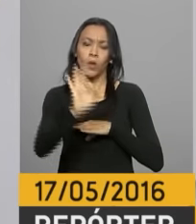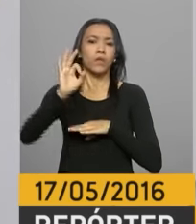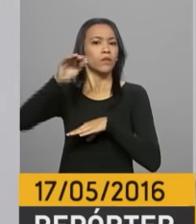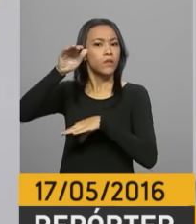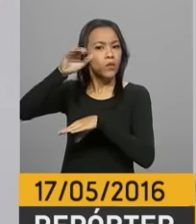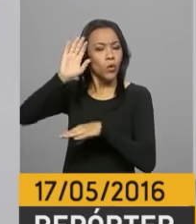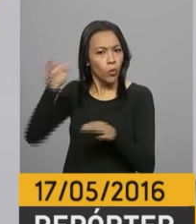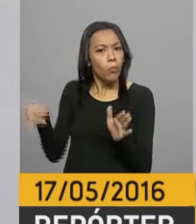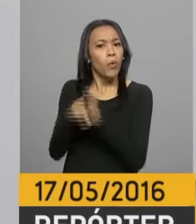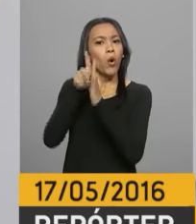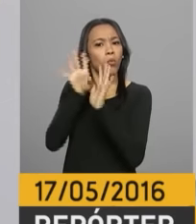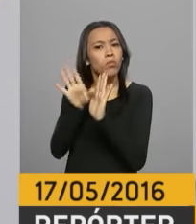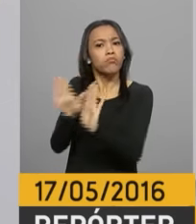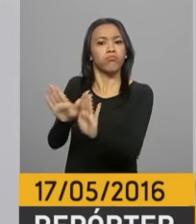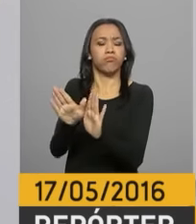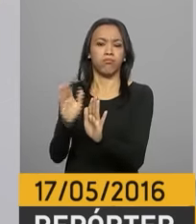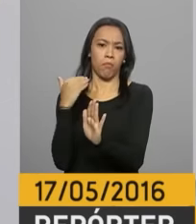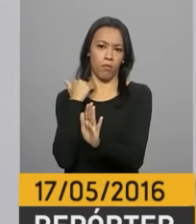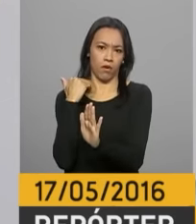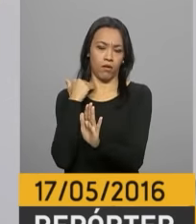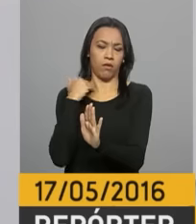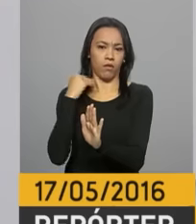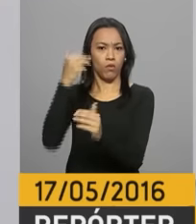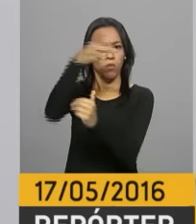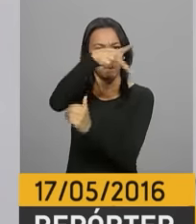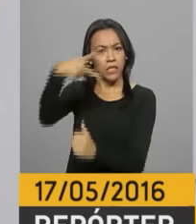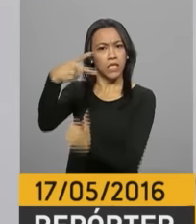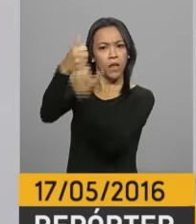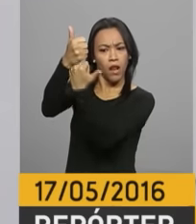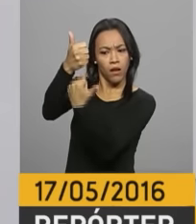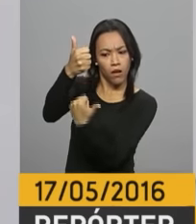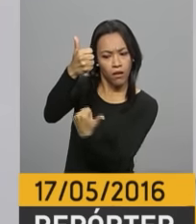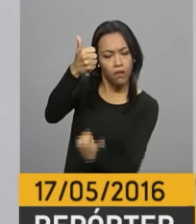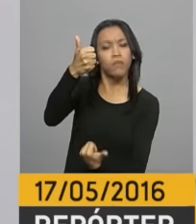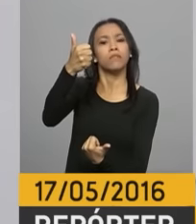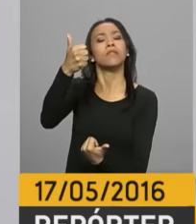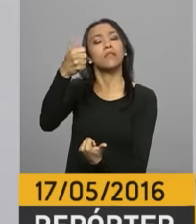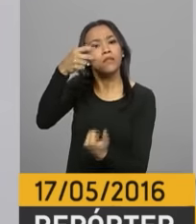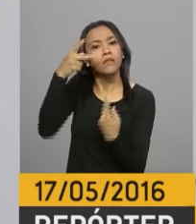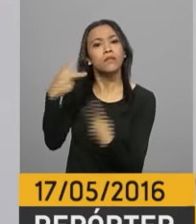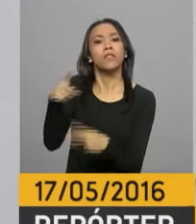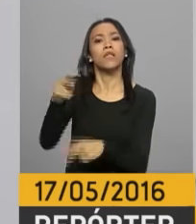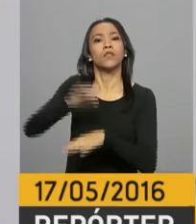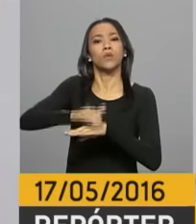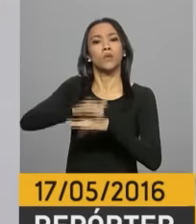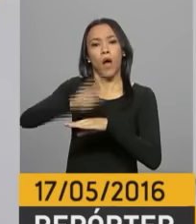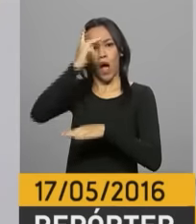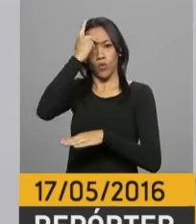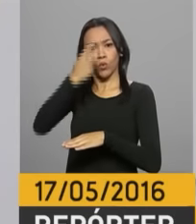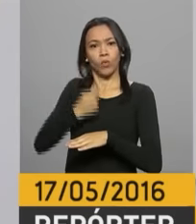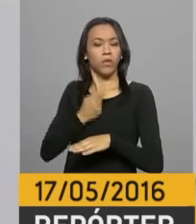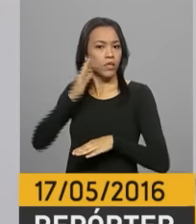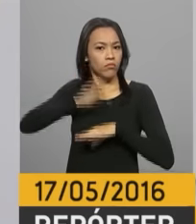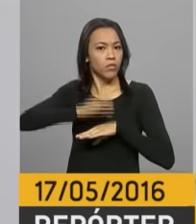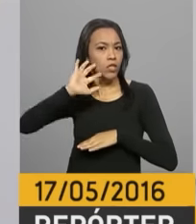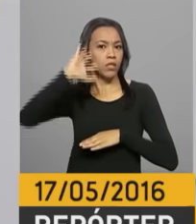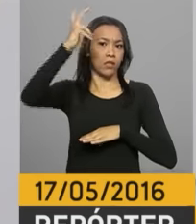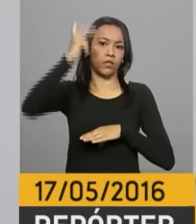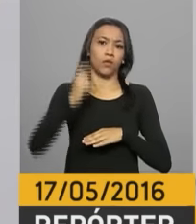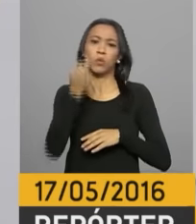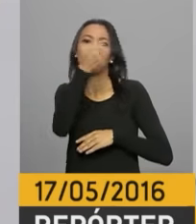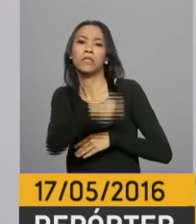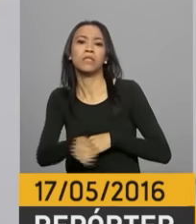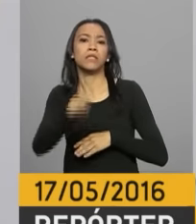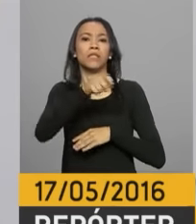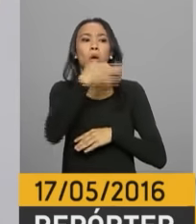na medida em que tem uma autonomia técnica de decisão. Então, isto é